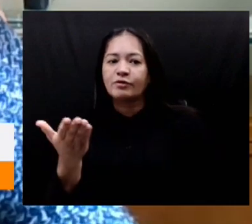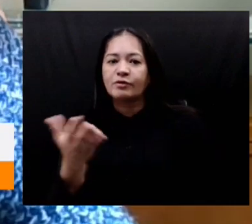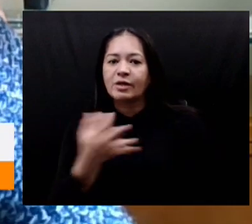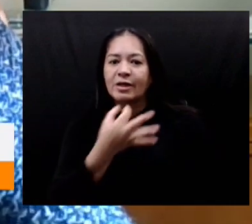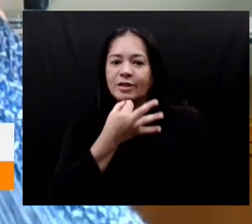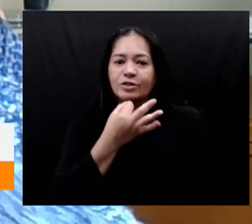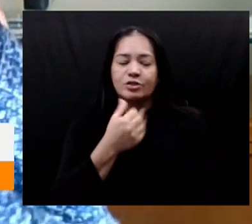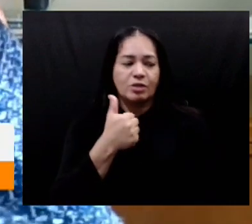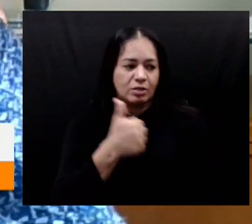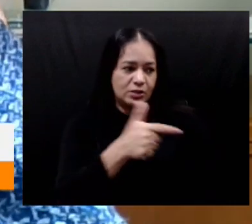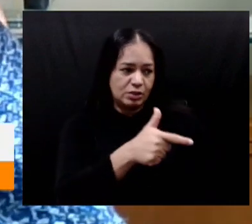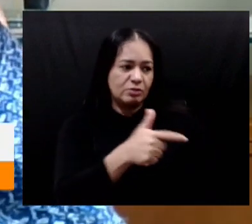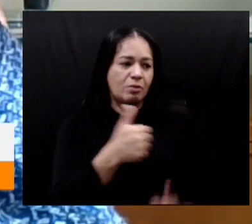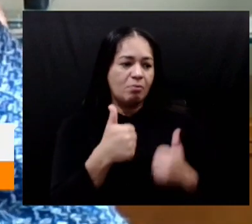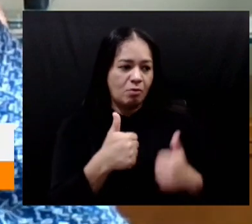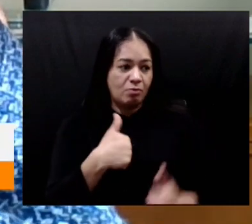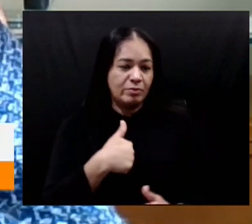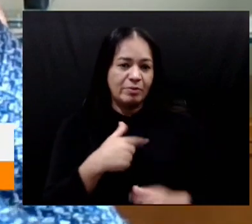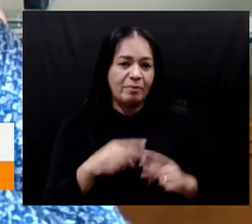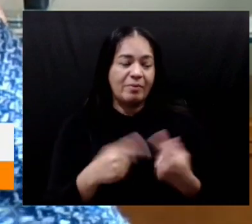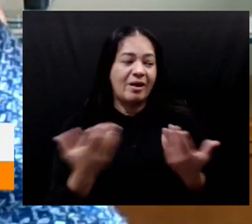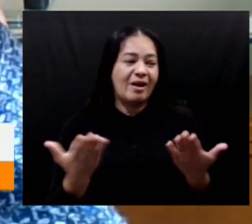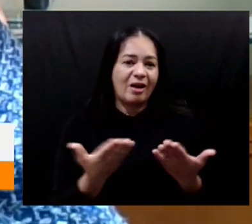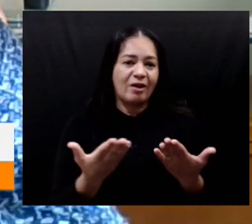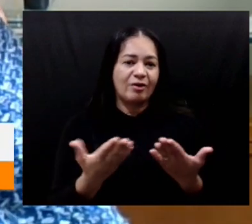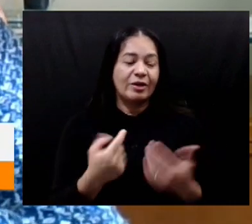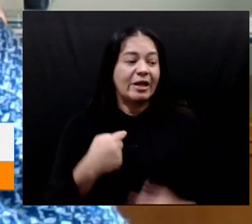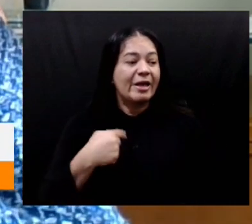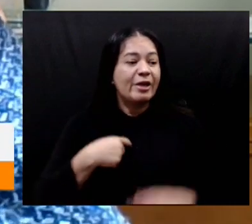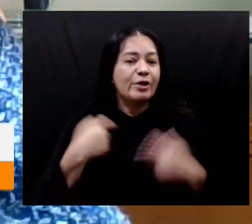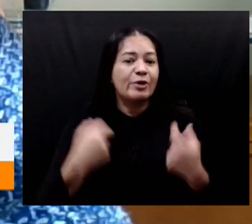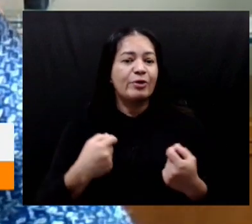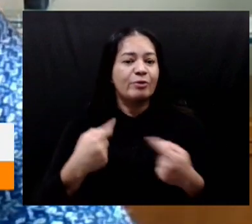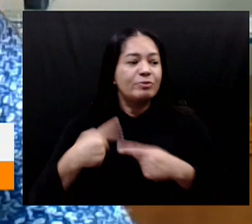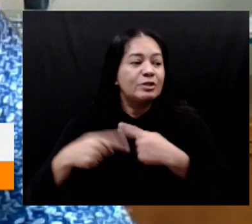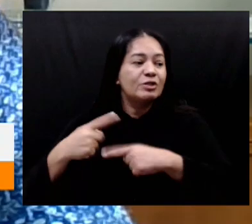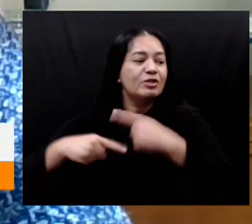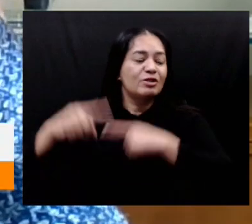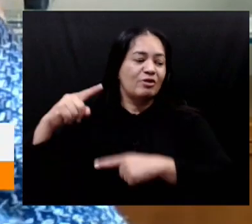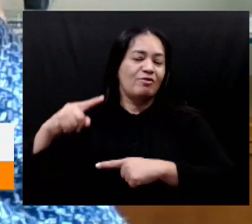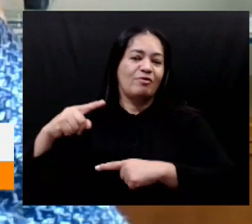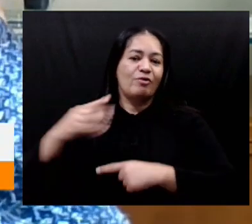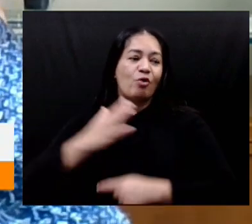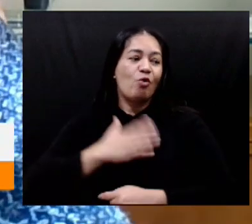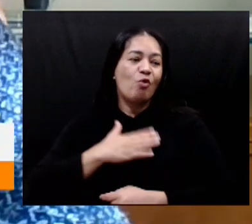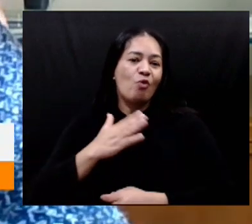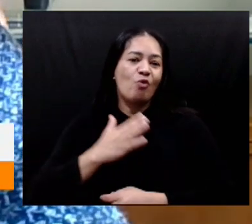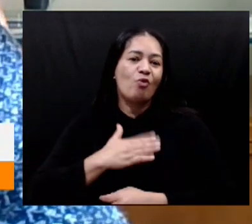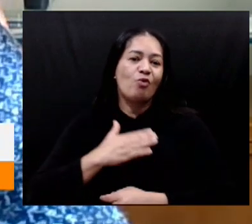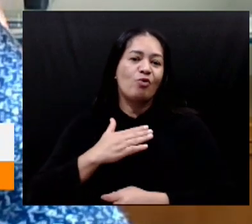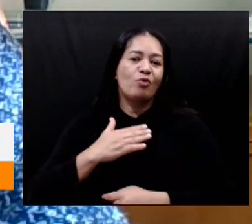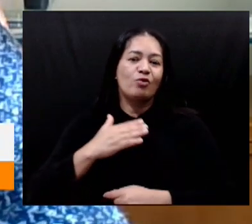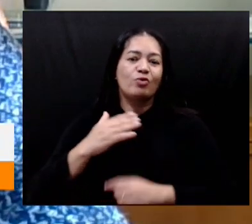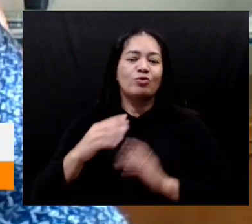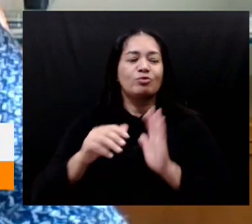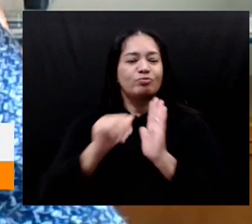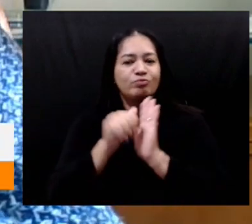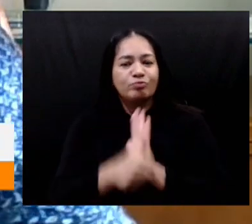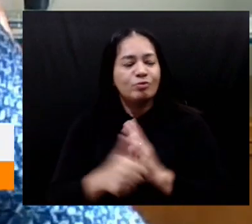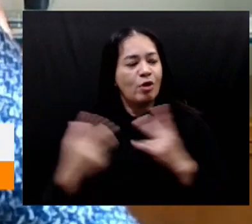mim, mas agora eu preciso desenvolver os meus parâmetros, meus valores de